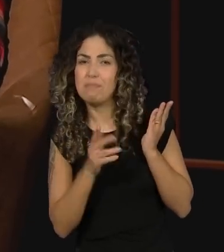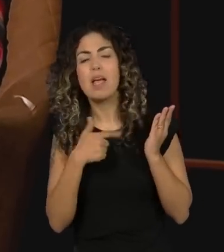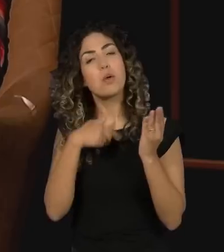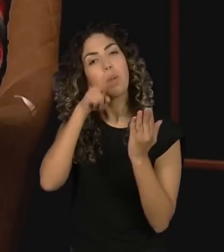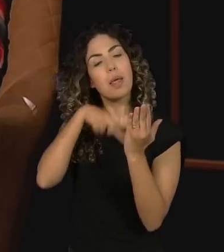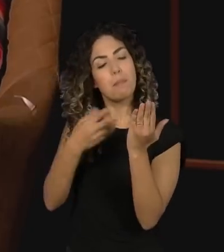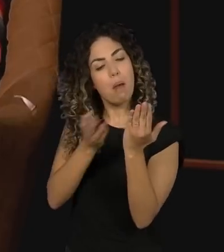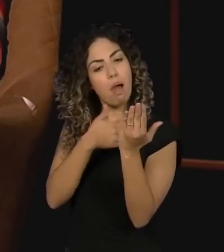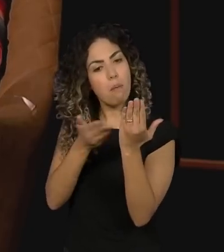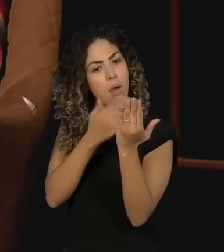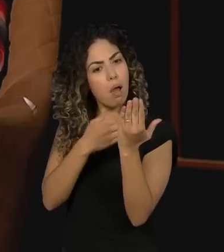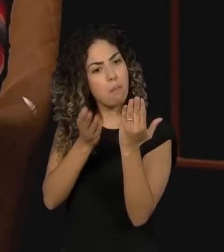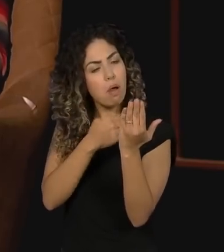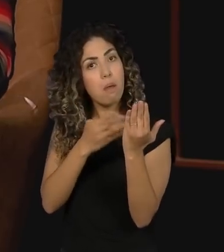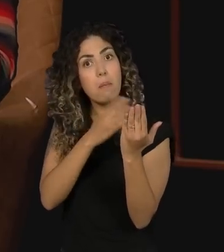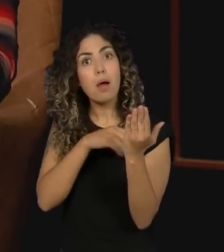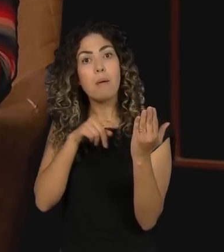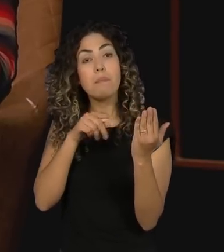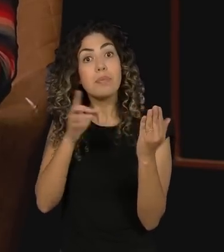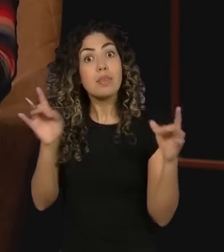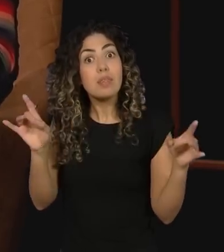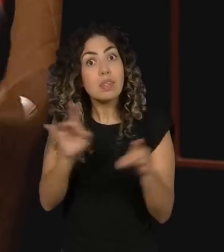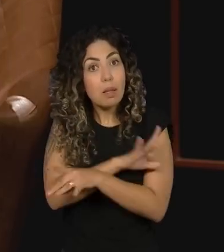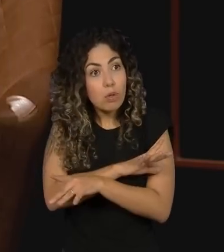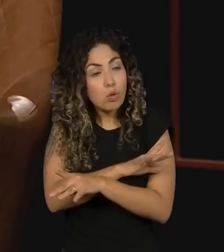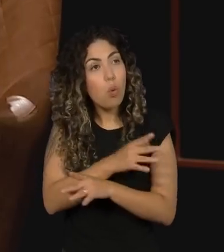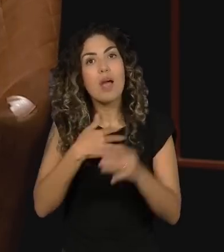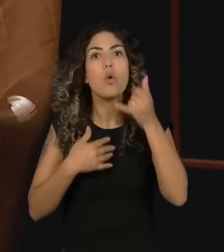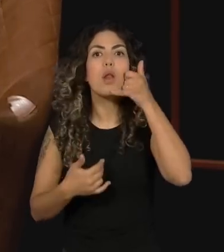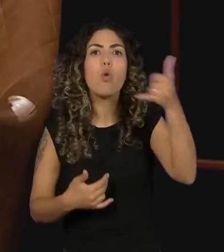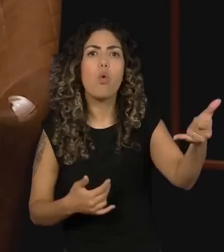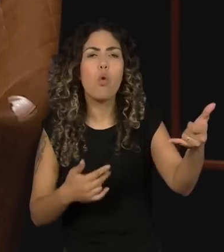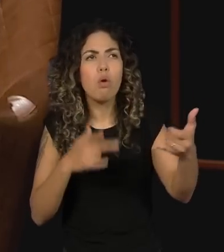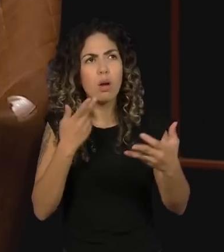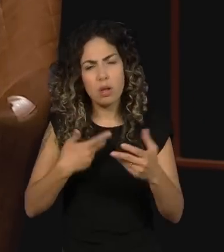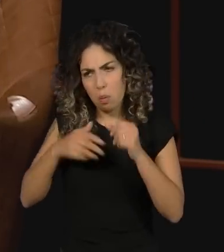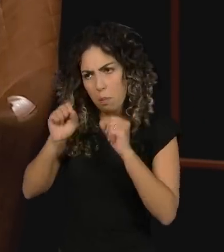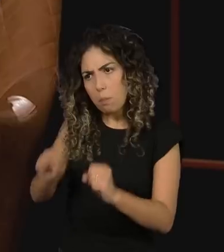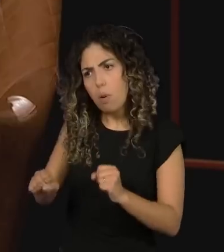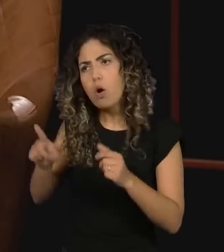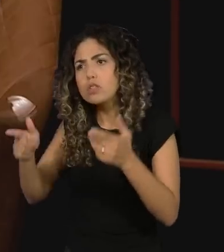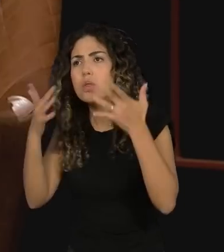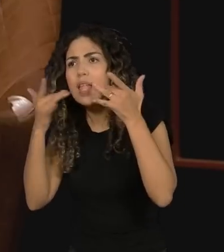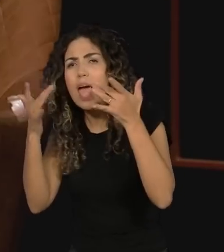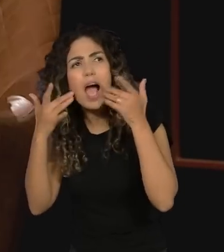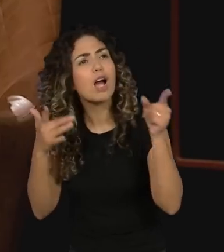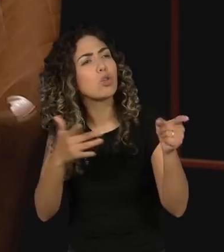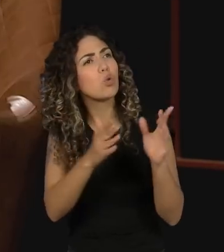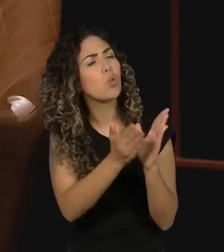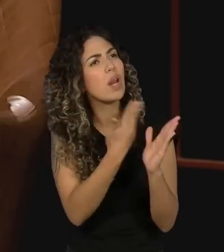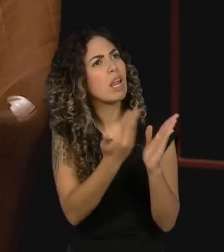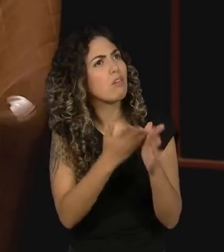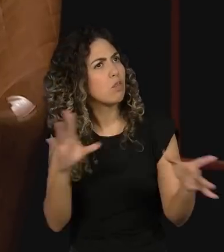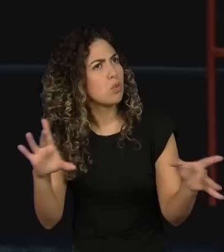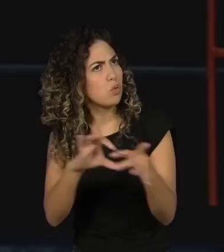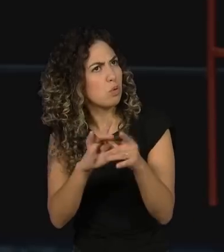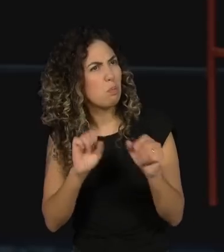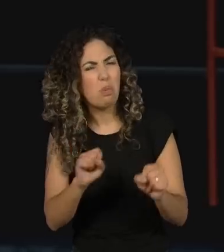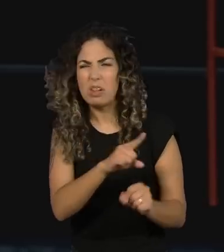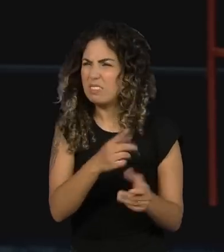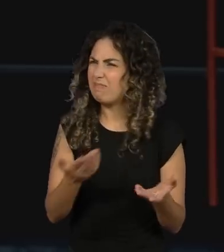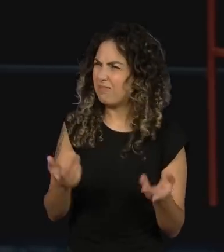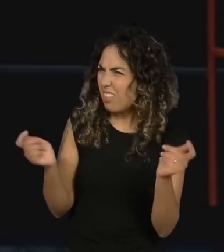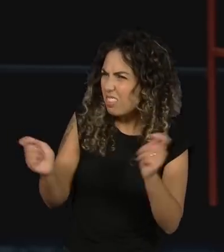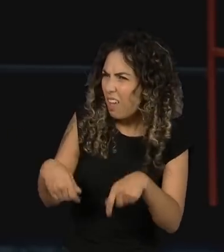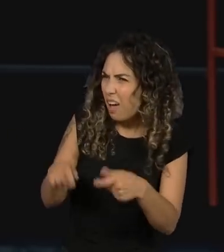ler, na metade do livro eu já estava ligando para ele. Posso fazer no teatro? Aí ele falou, você acha mesmo que dá uma peça de